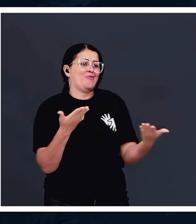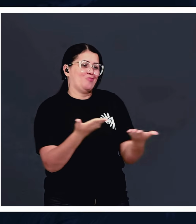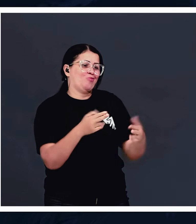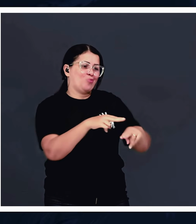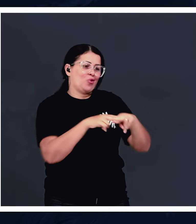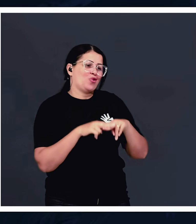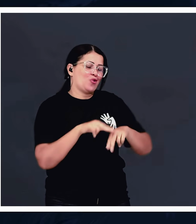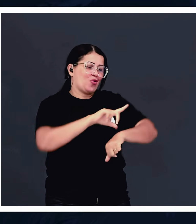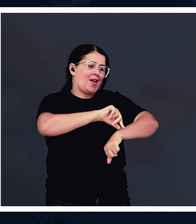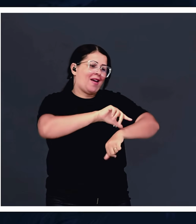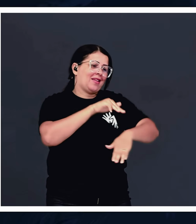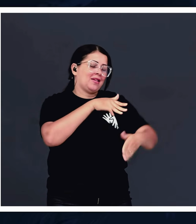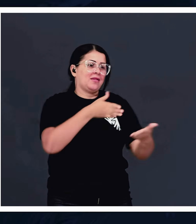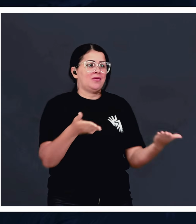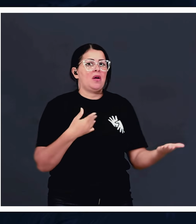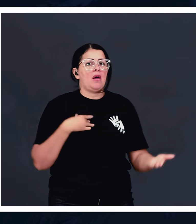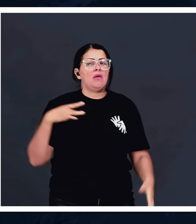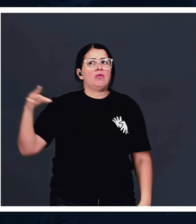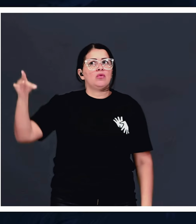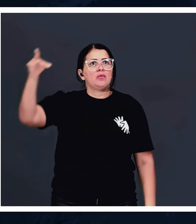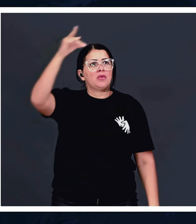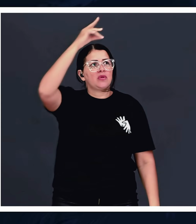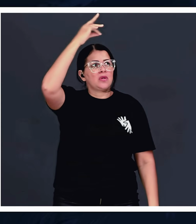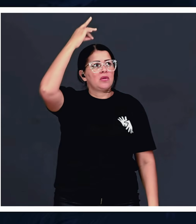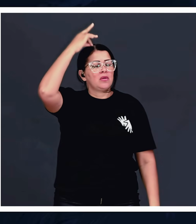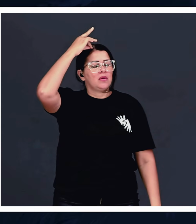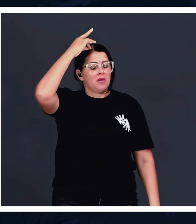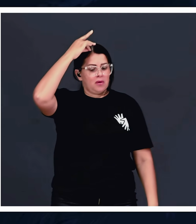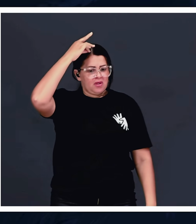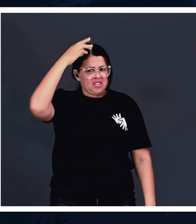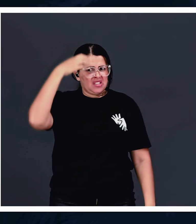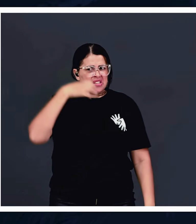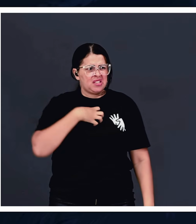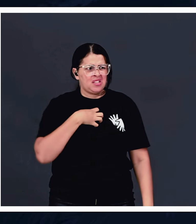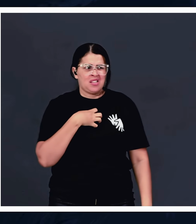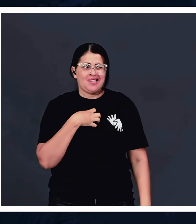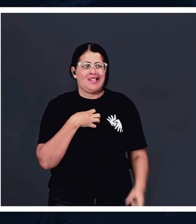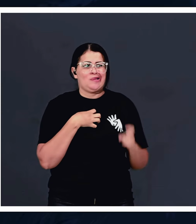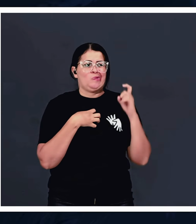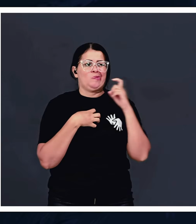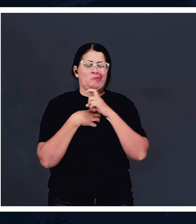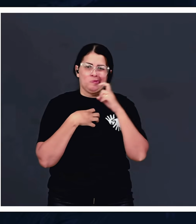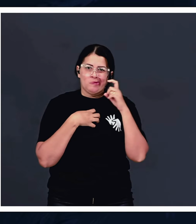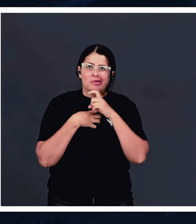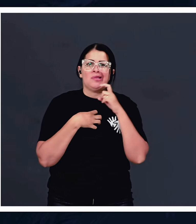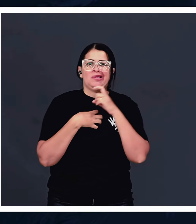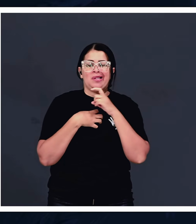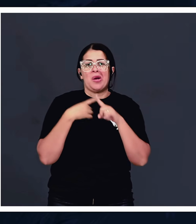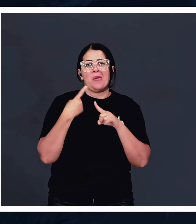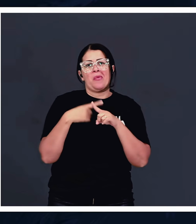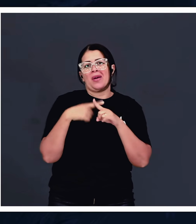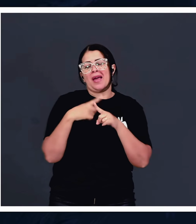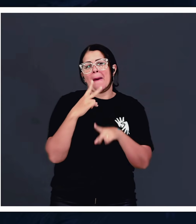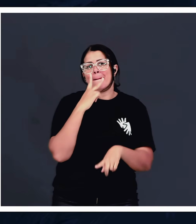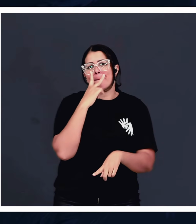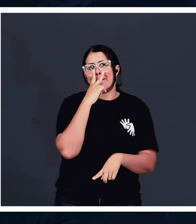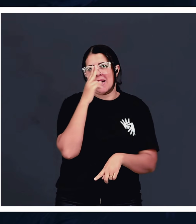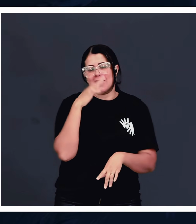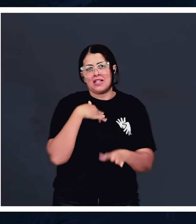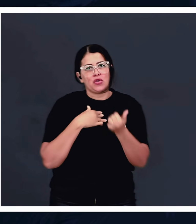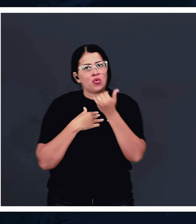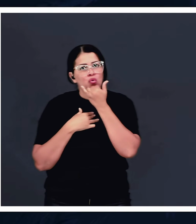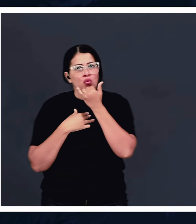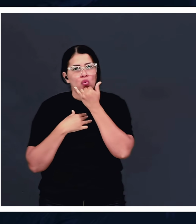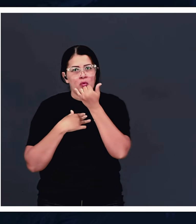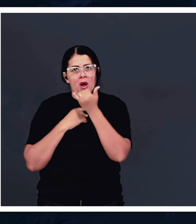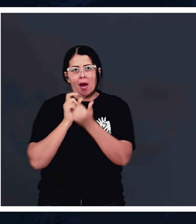O Espírito Santo incomoda na hora que você faz isso. Dependendo da intimidade que você tiver, é como se fosse, desculpe esse termo,